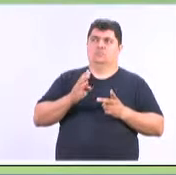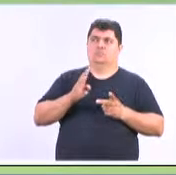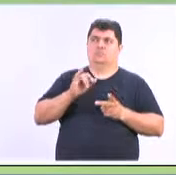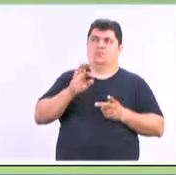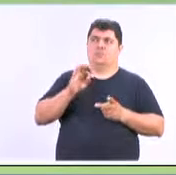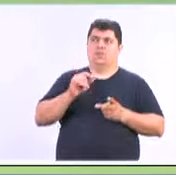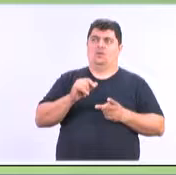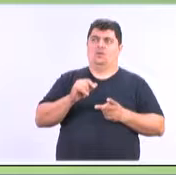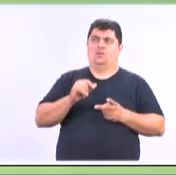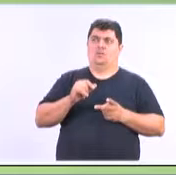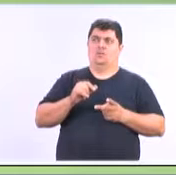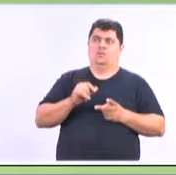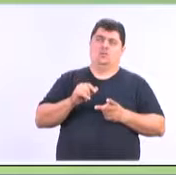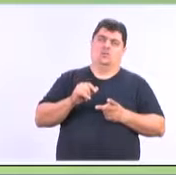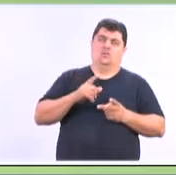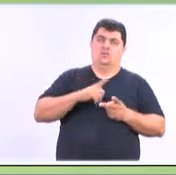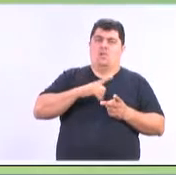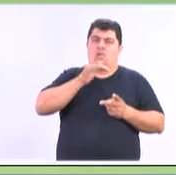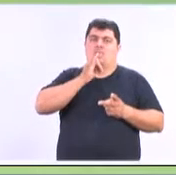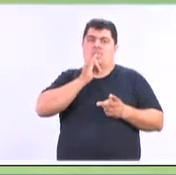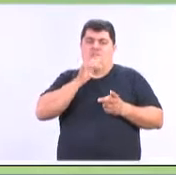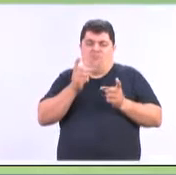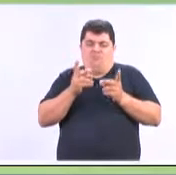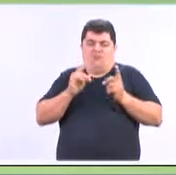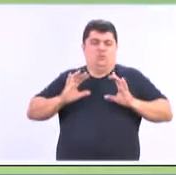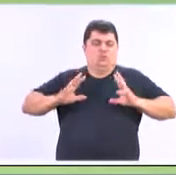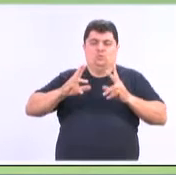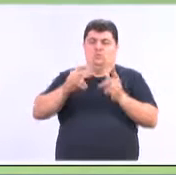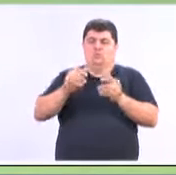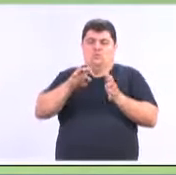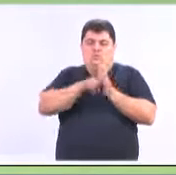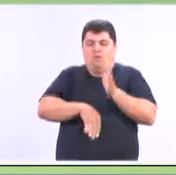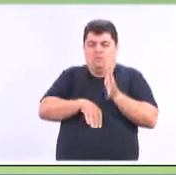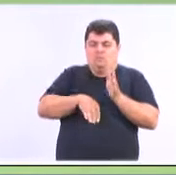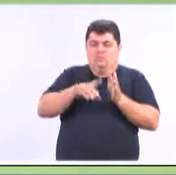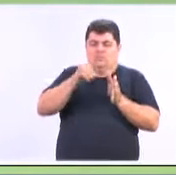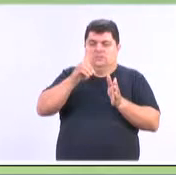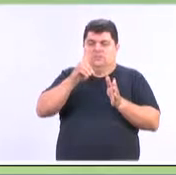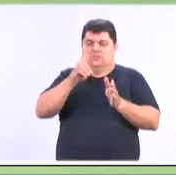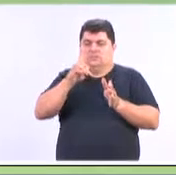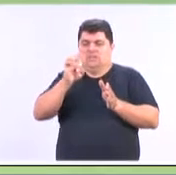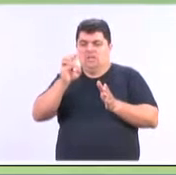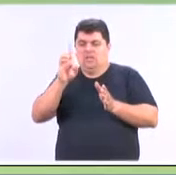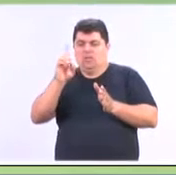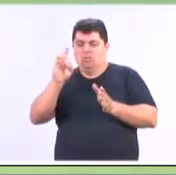aqui, ó, menos as deduções,